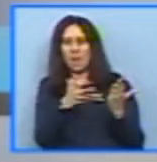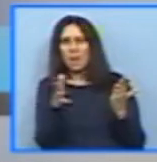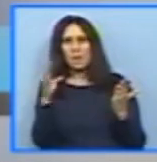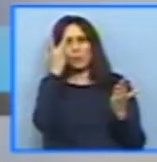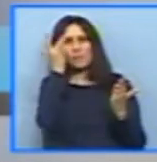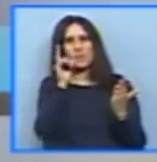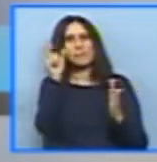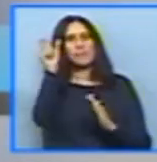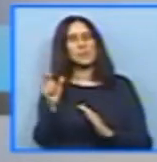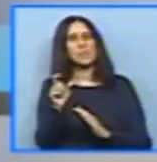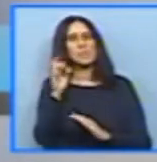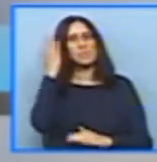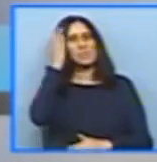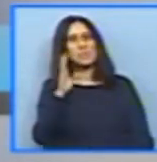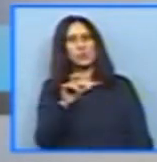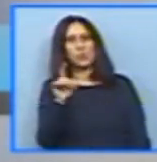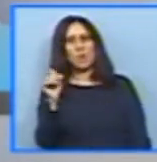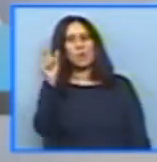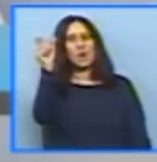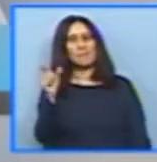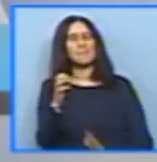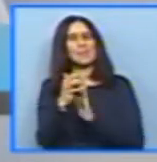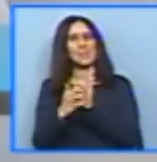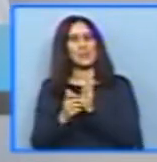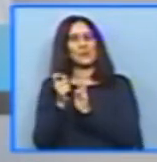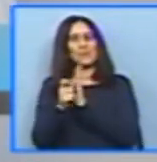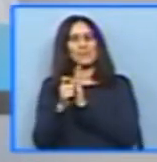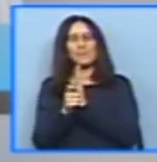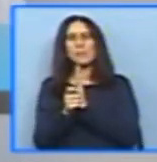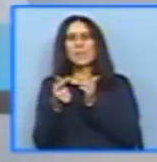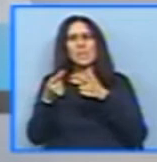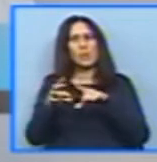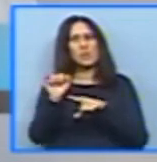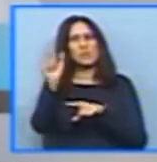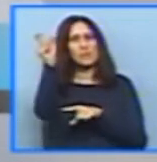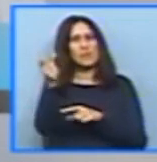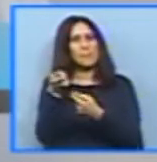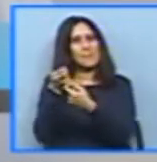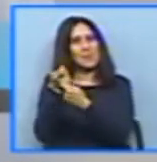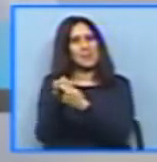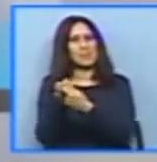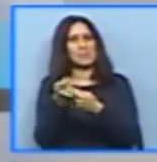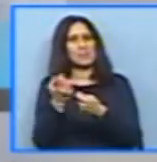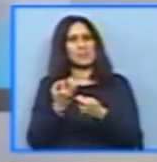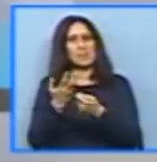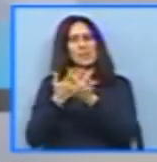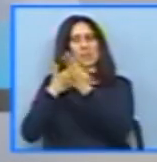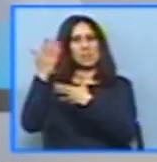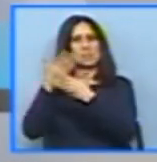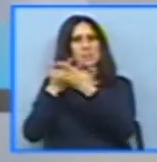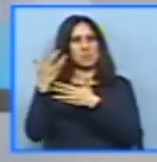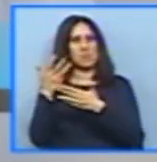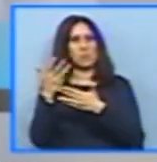é certamente aquele texto que nos aproxima mais com a sua linguagem, com exatamente esta relação